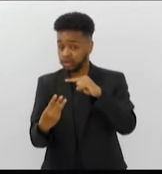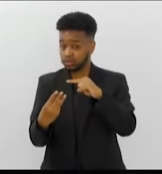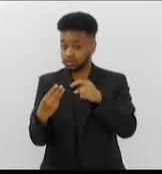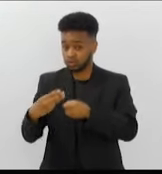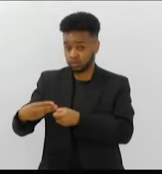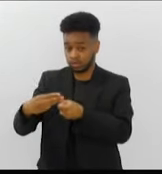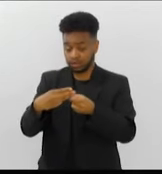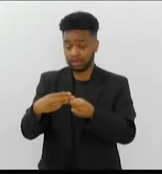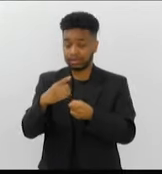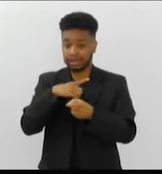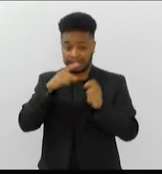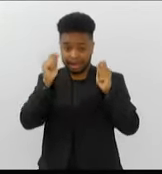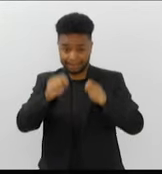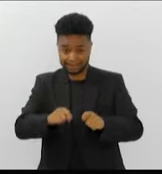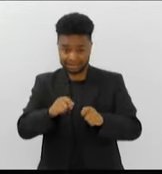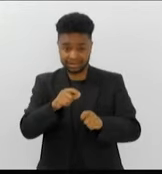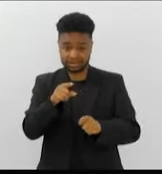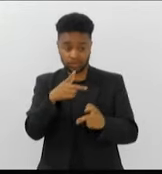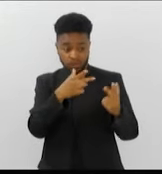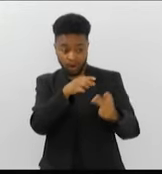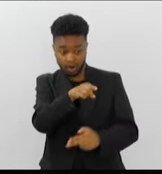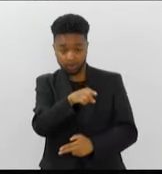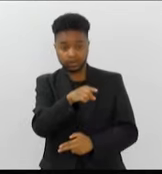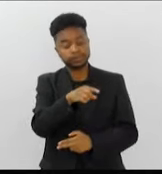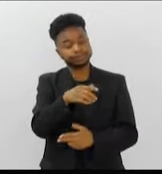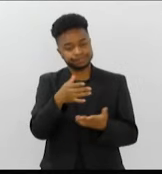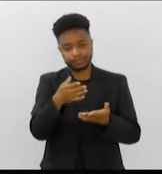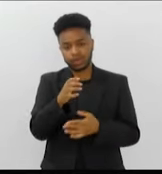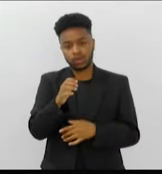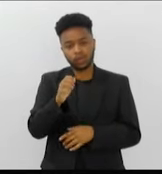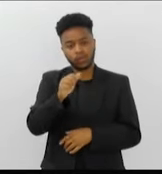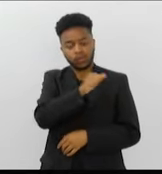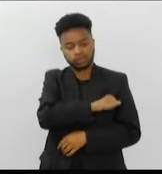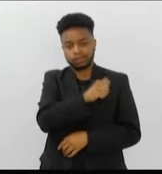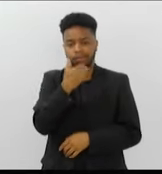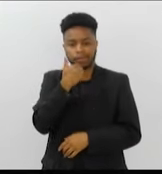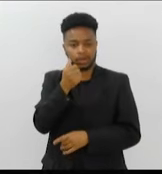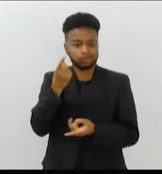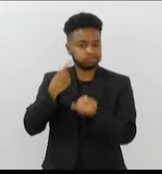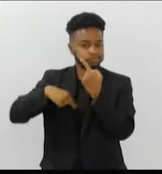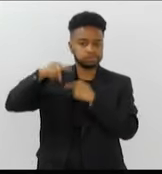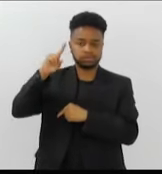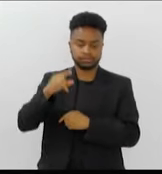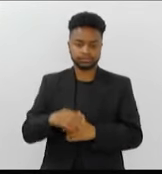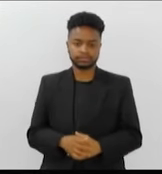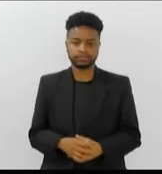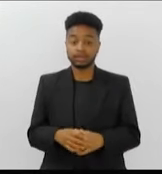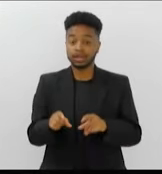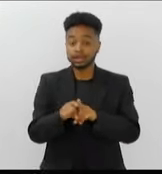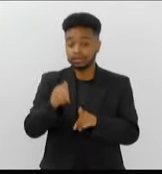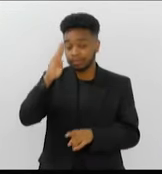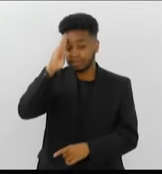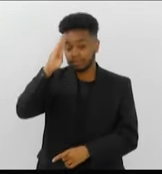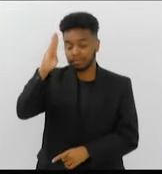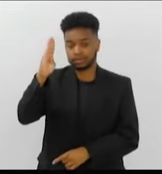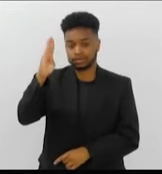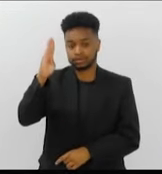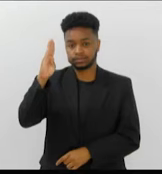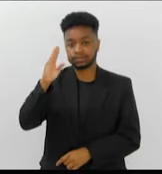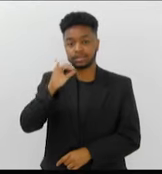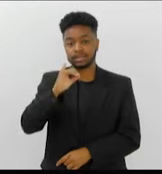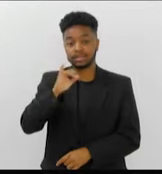municípios, o estado do Rio de Janeiro estaria muito melhor. E, principalmente,